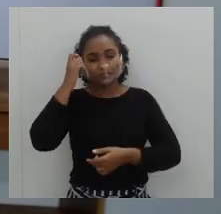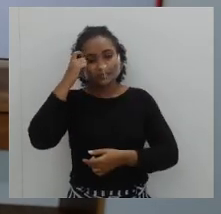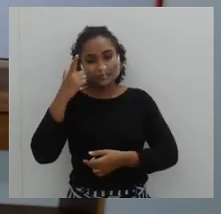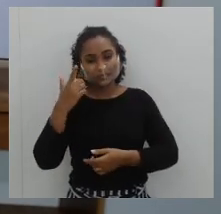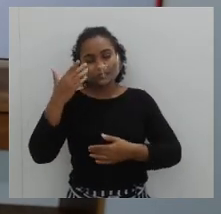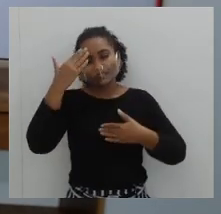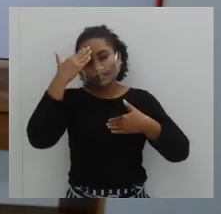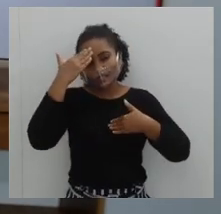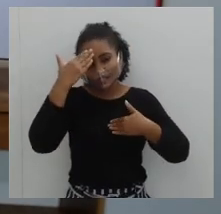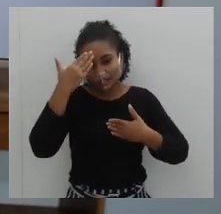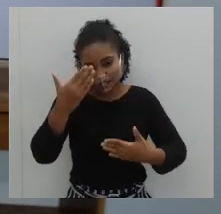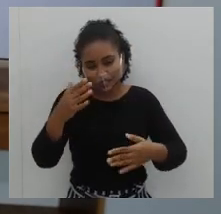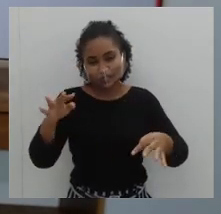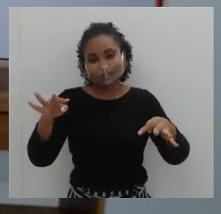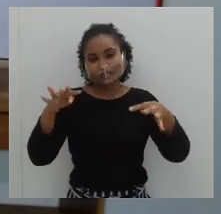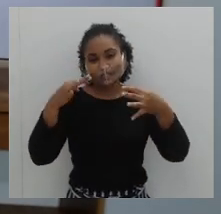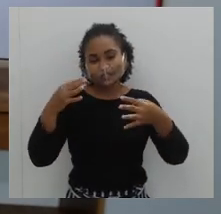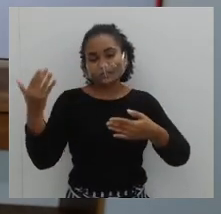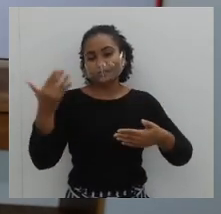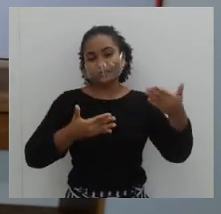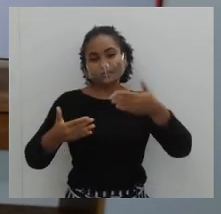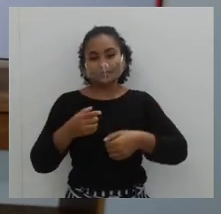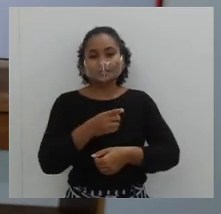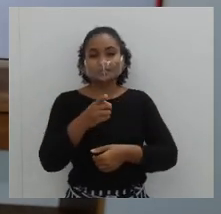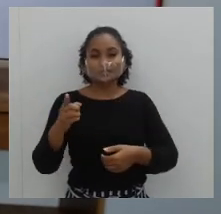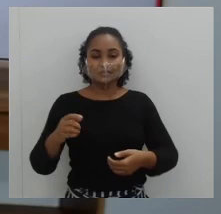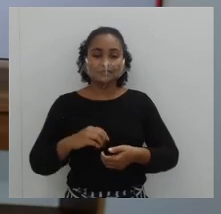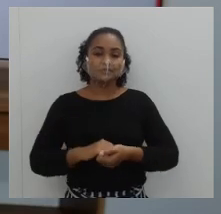Eu agradeço a atenção e participação de